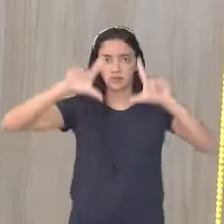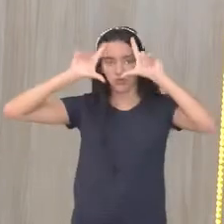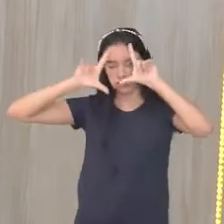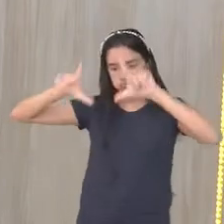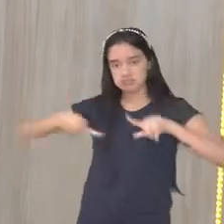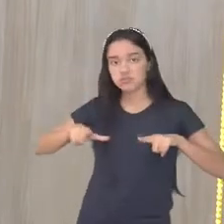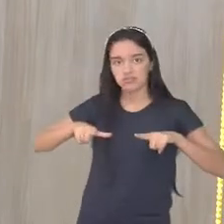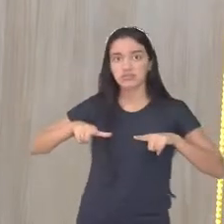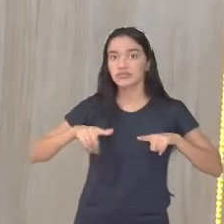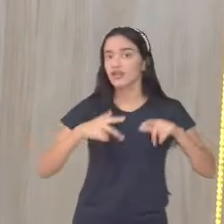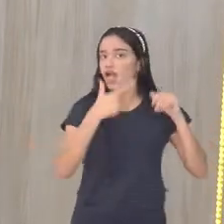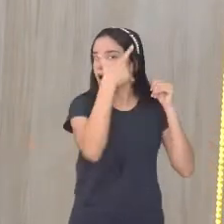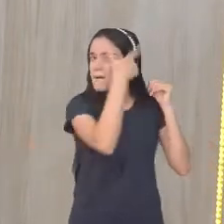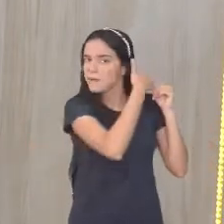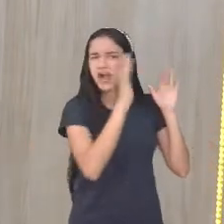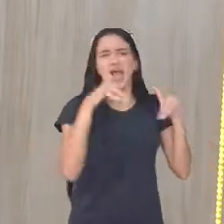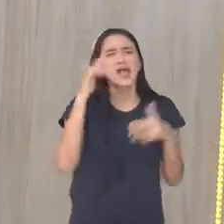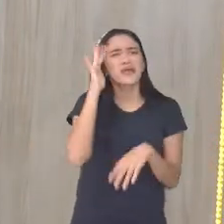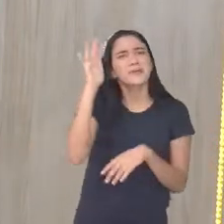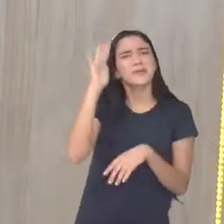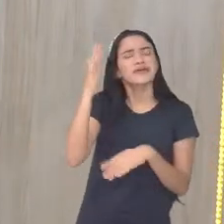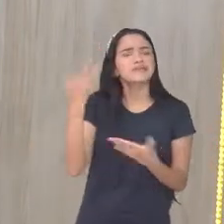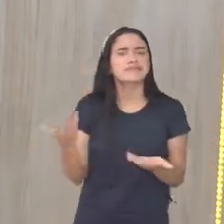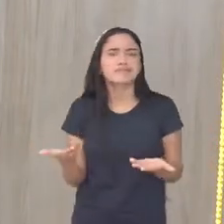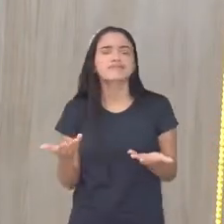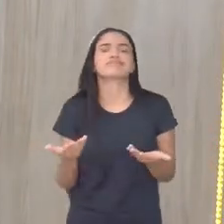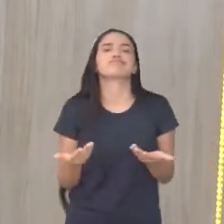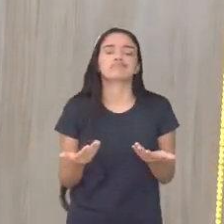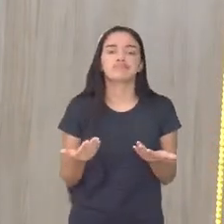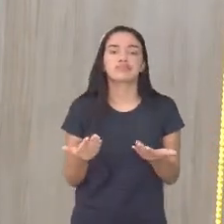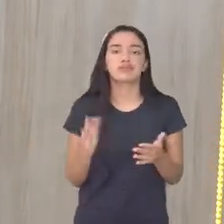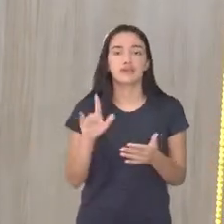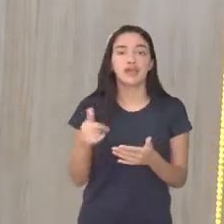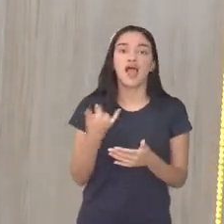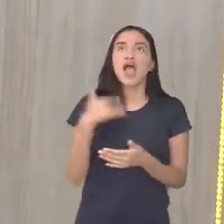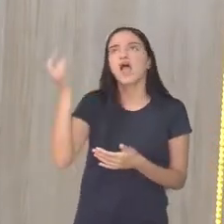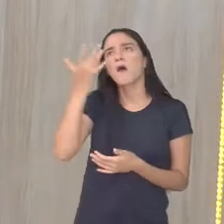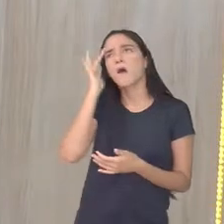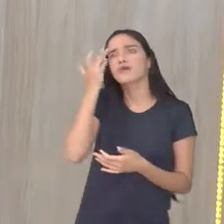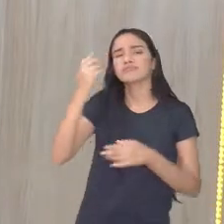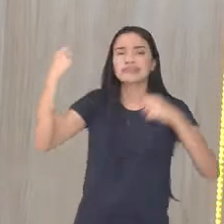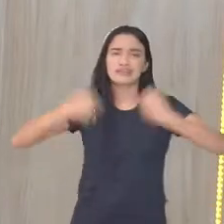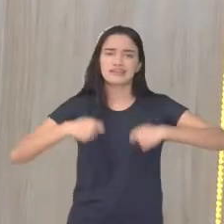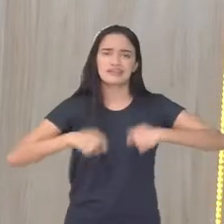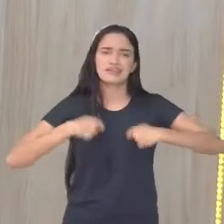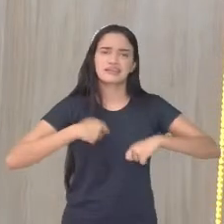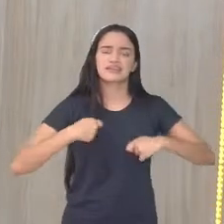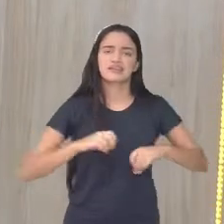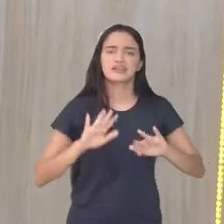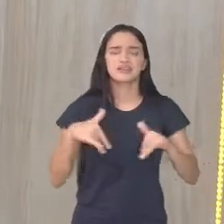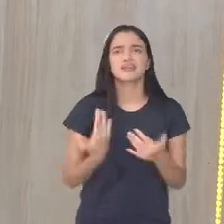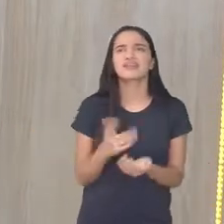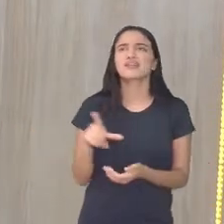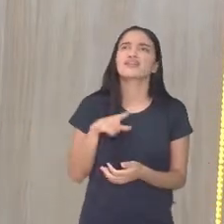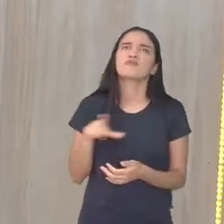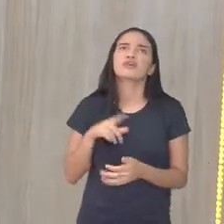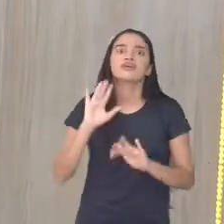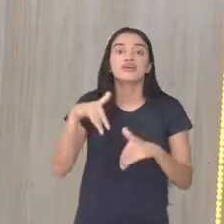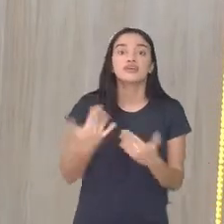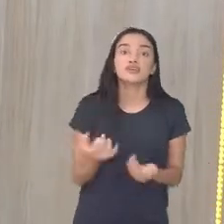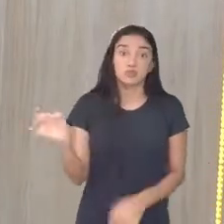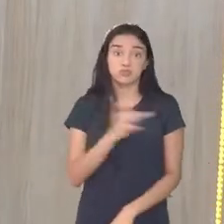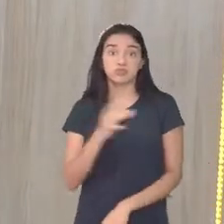universo particular. Isso é um estudo de Vieira, de 2012, né? Pois é, Gine. E hoje em dia, né, com essa coisa da selfie, das